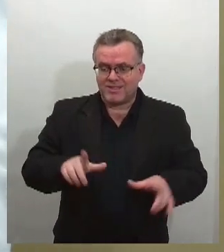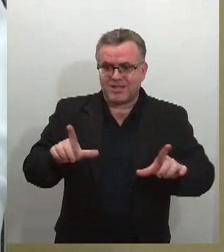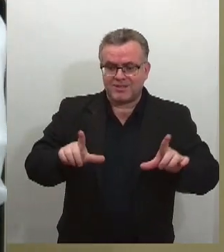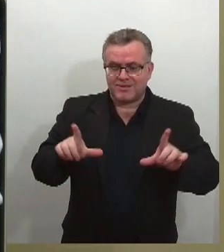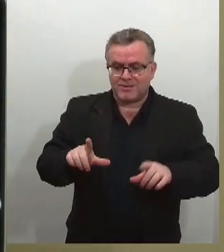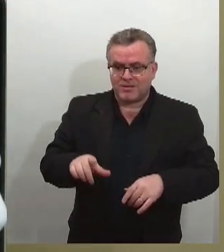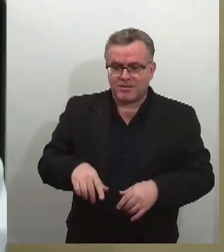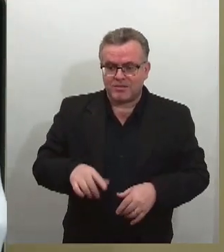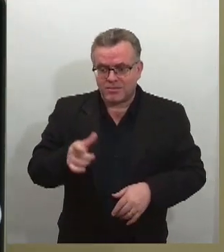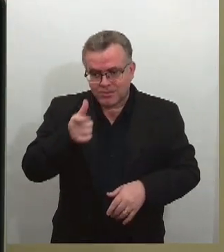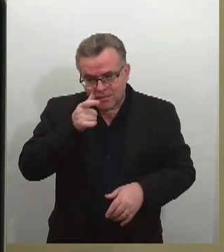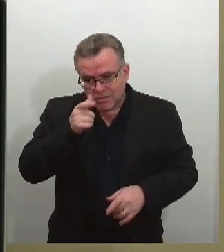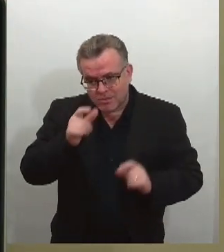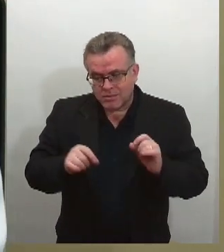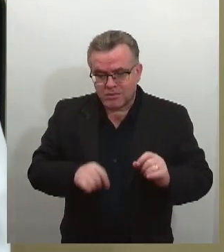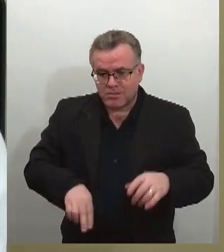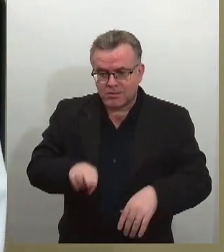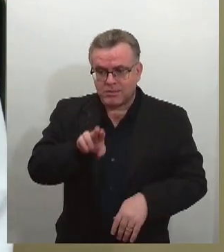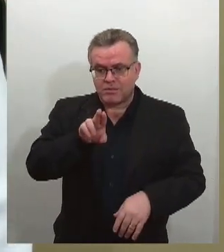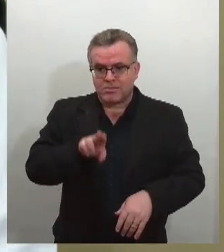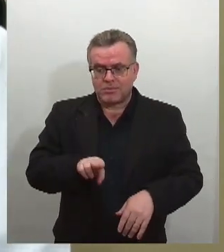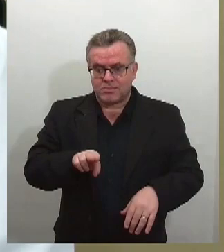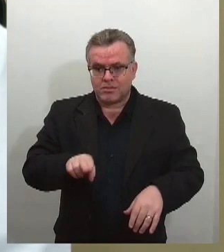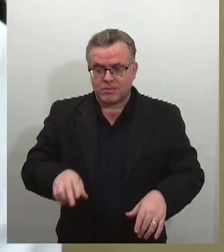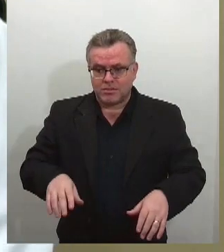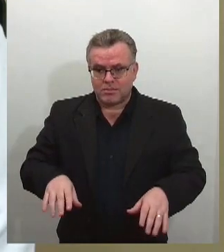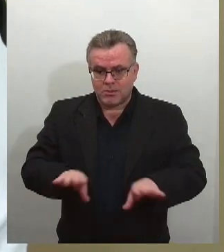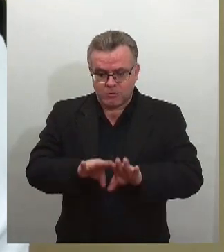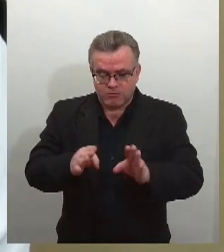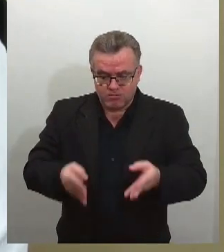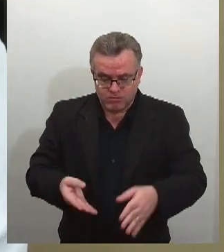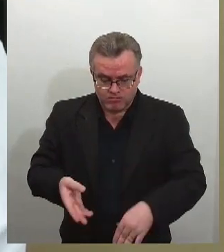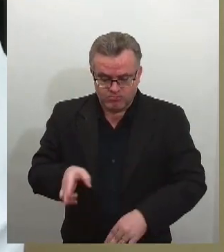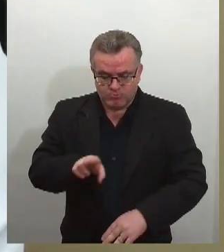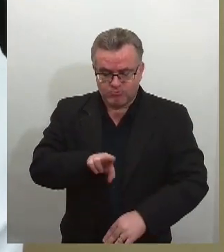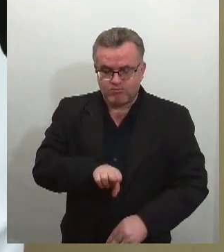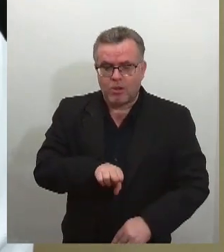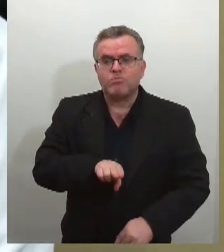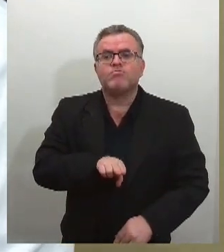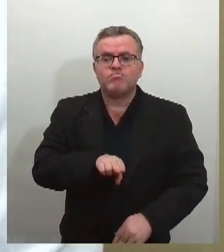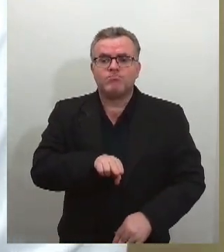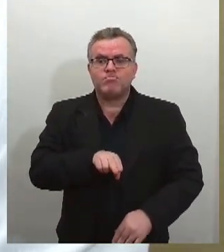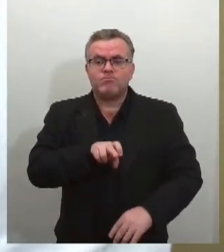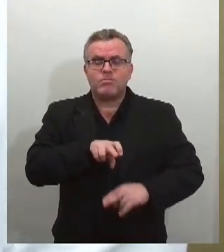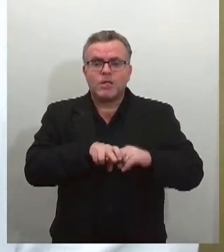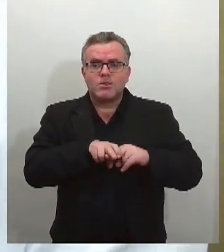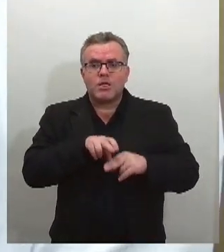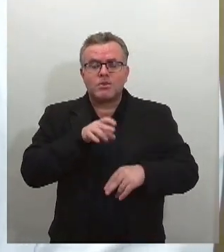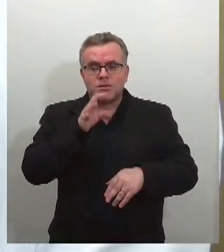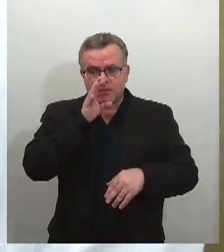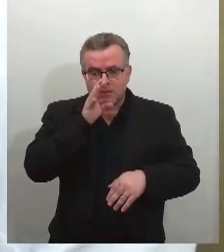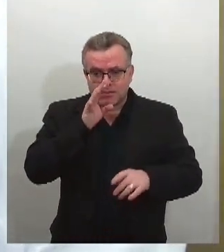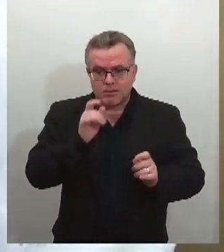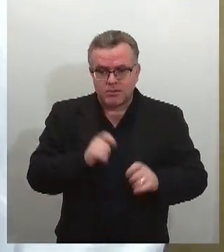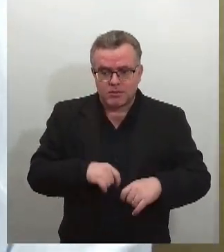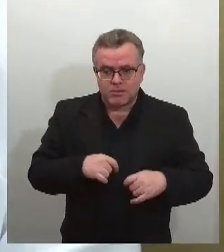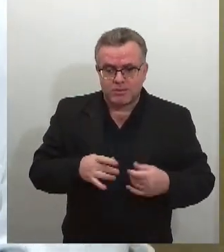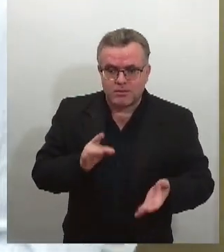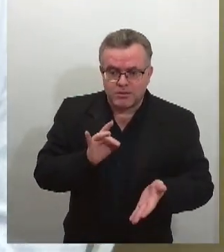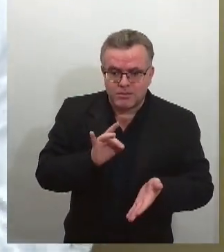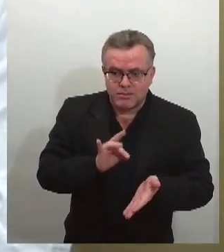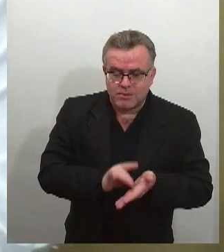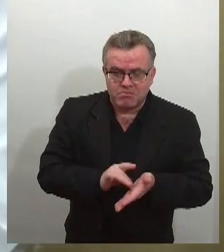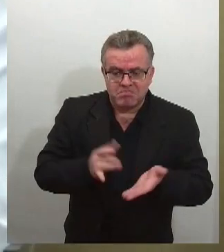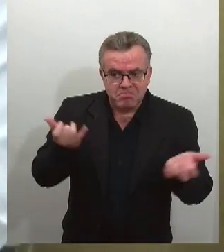baixo, você coloca em cima de um banquinho, de um puff, você está aliviando sua circulação. Tá vendo aí? Muito obrigada pelas informações